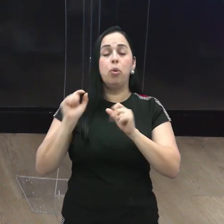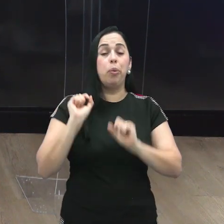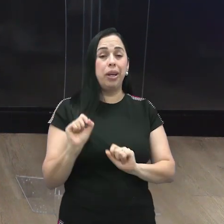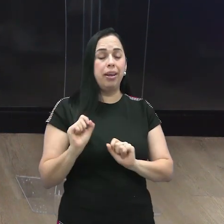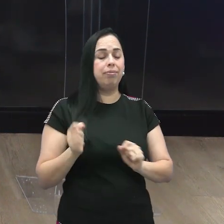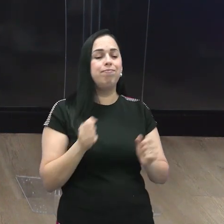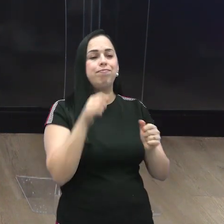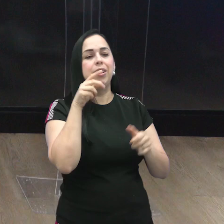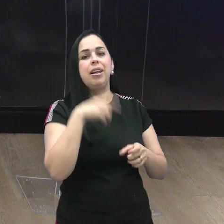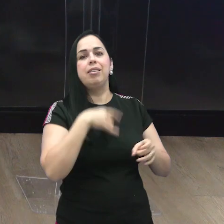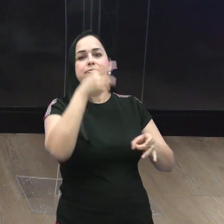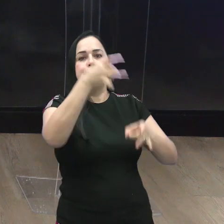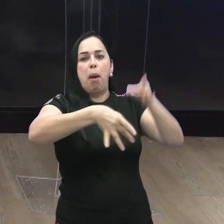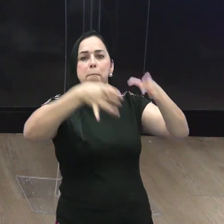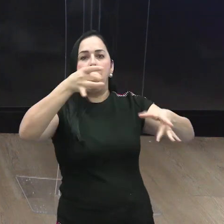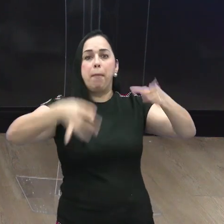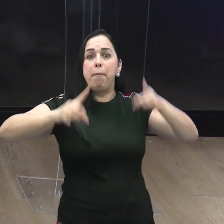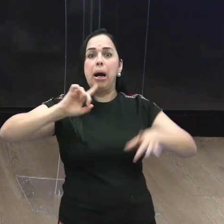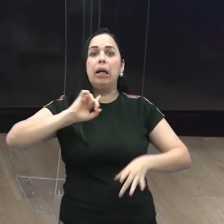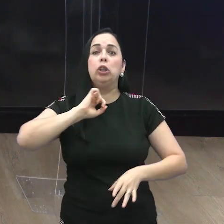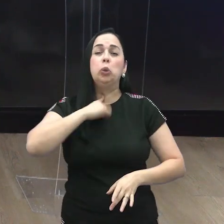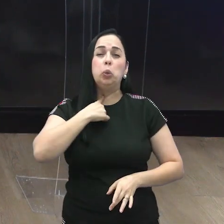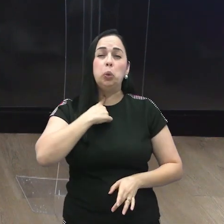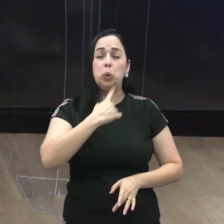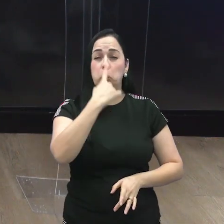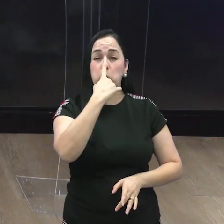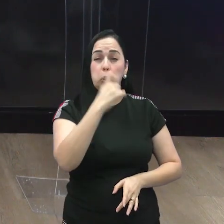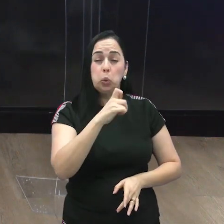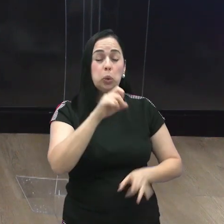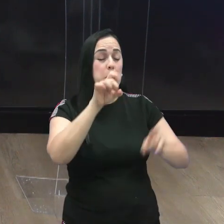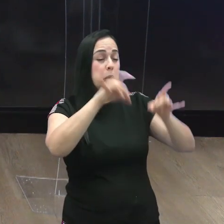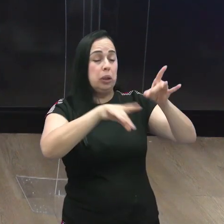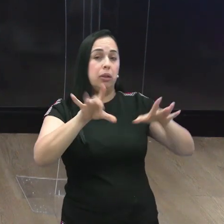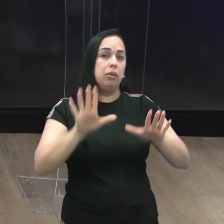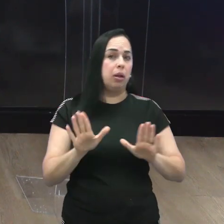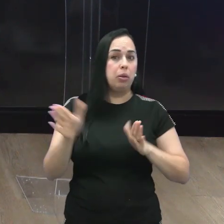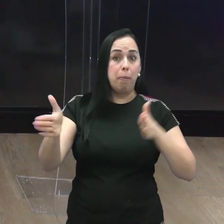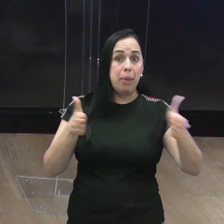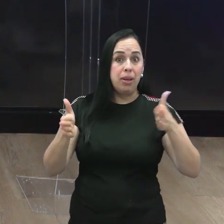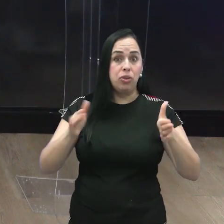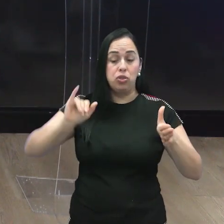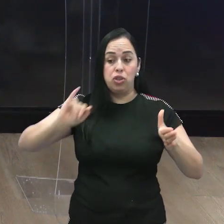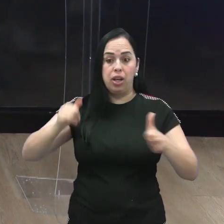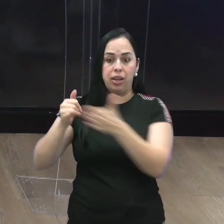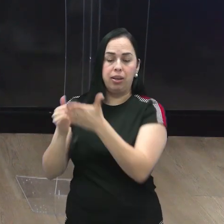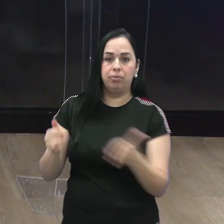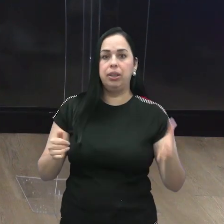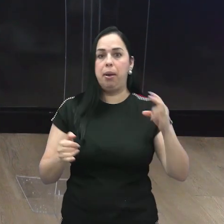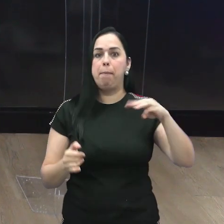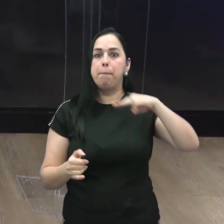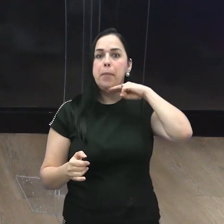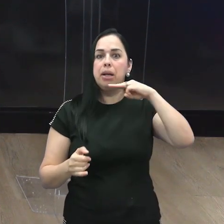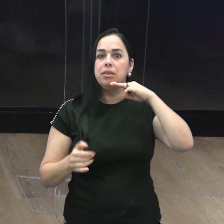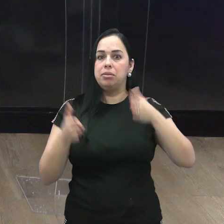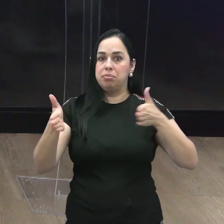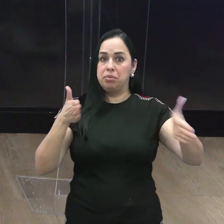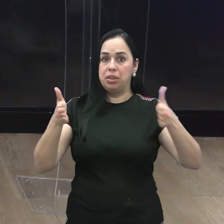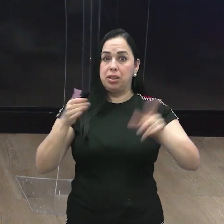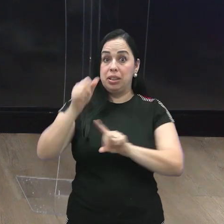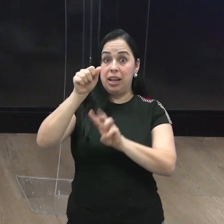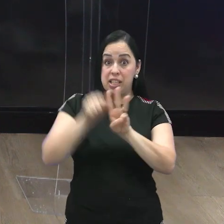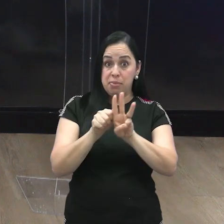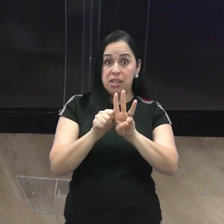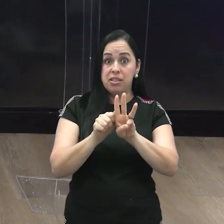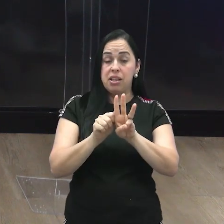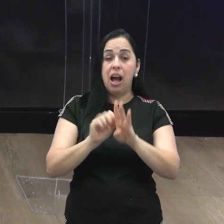o descarte irregular de resíduos. Só para vocês terem uma ideia, somente no primeiro trimestre deste ano, a